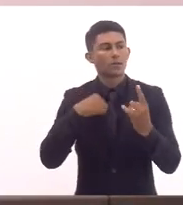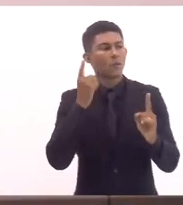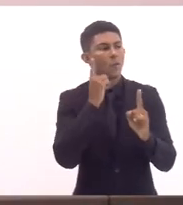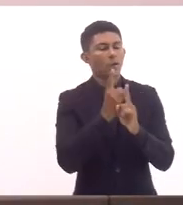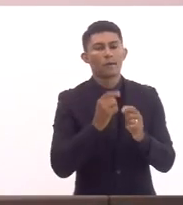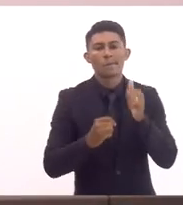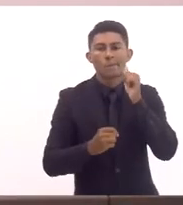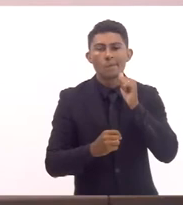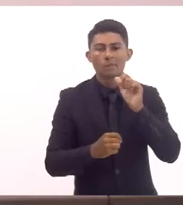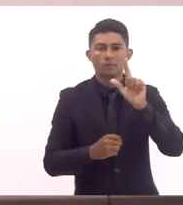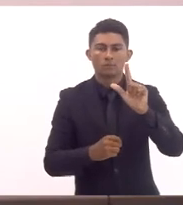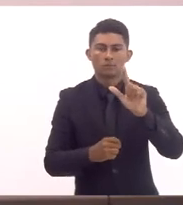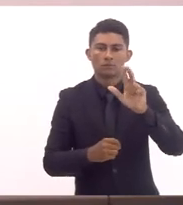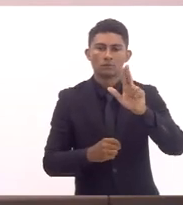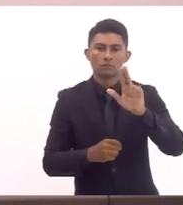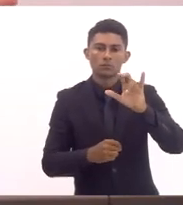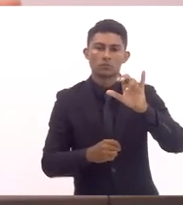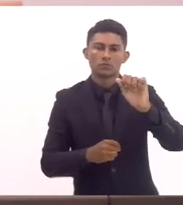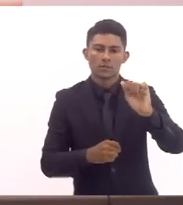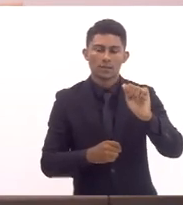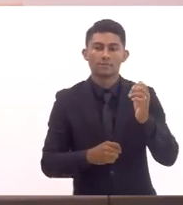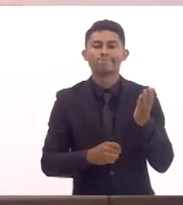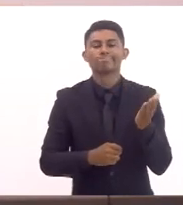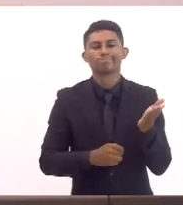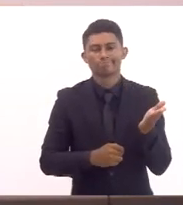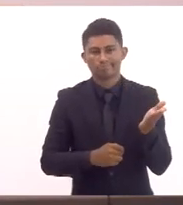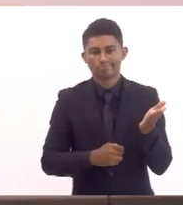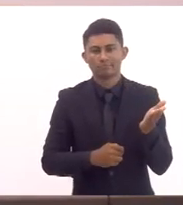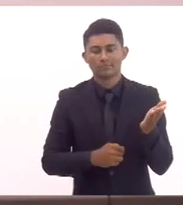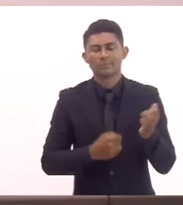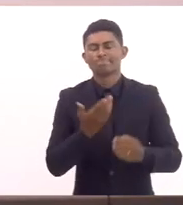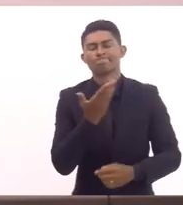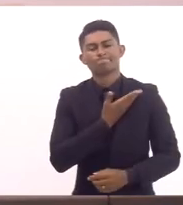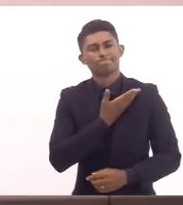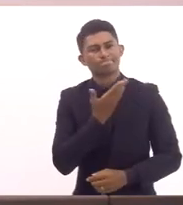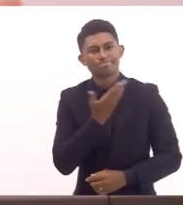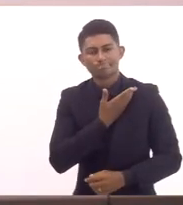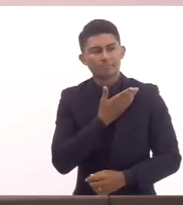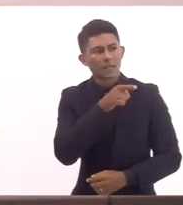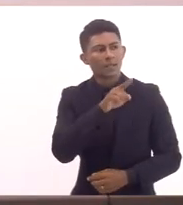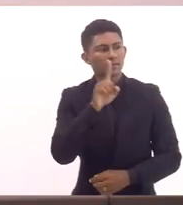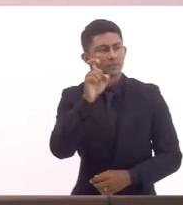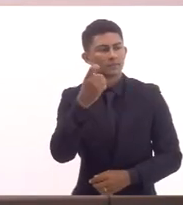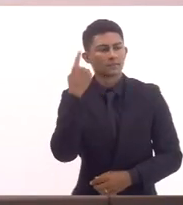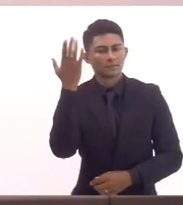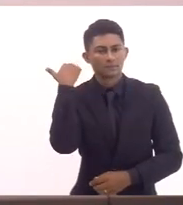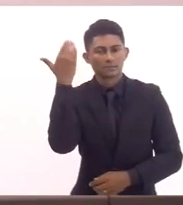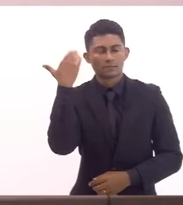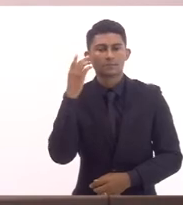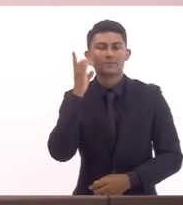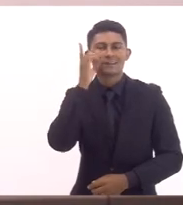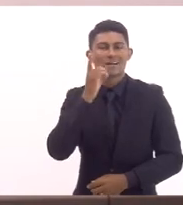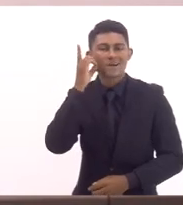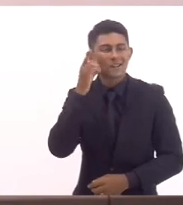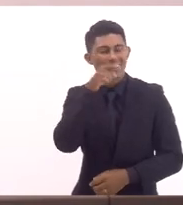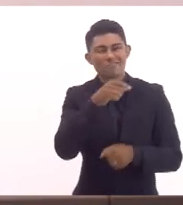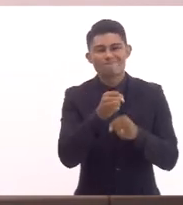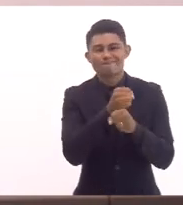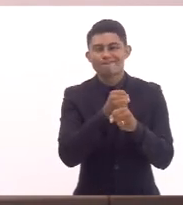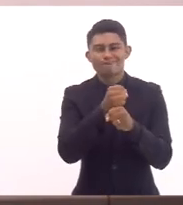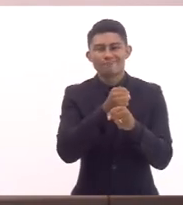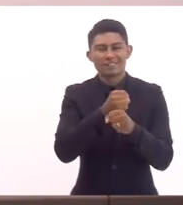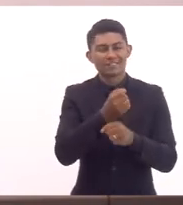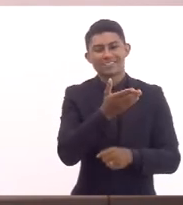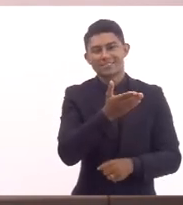Souto a Lúcia Souto uma companheira Nossa que foi deputada muitos anos